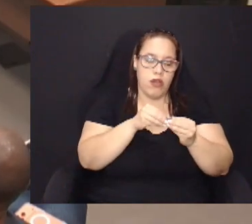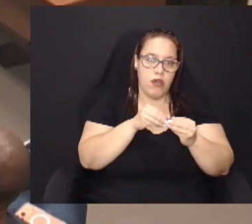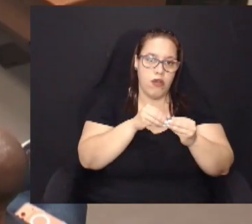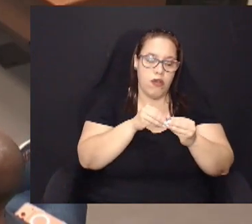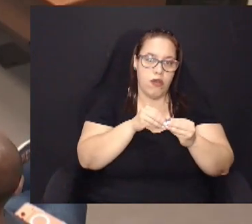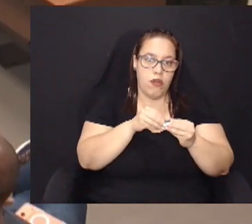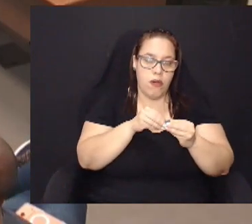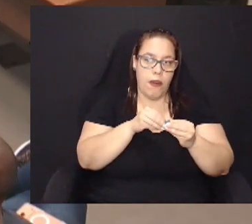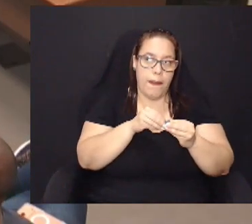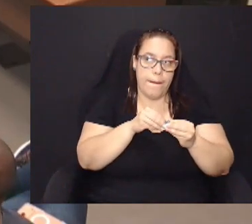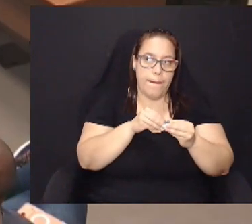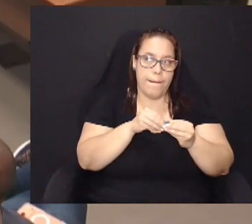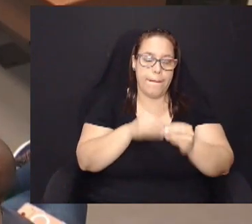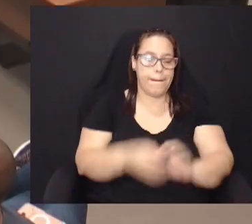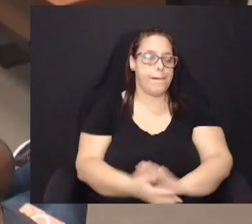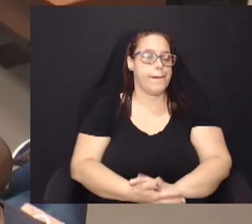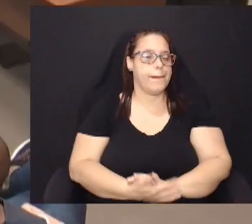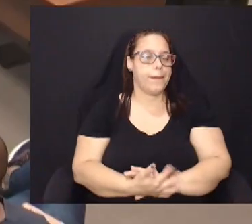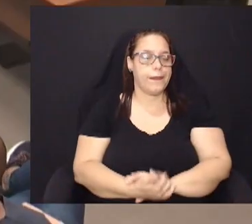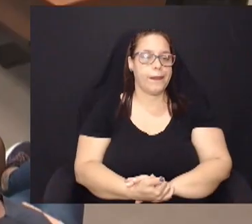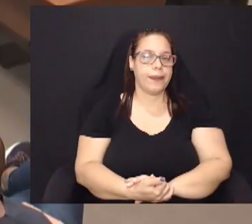complemento rapidinho. Estou aqui com a cópia